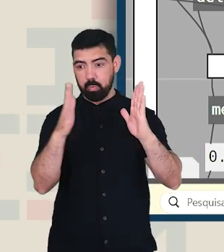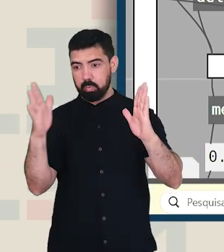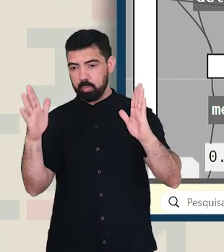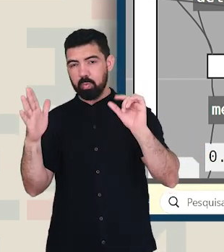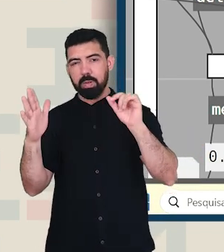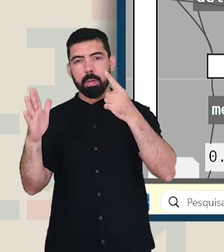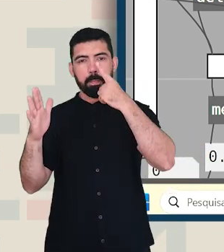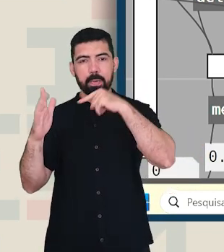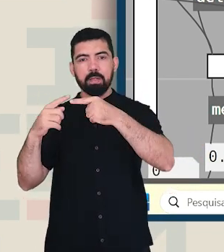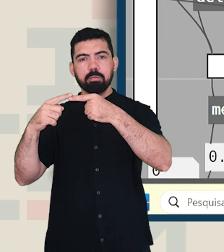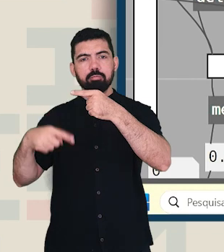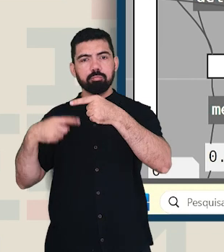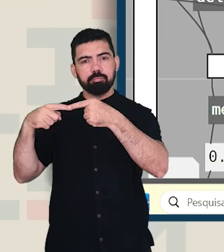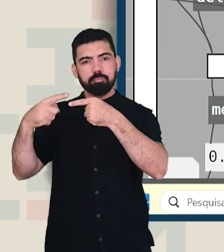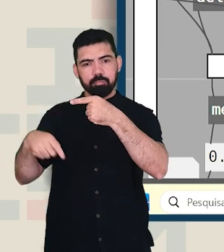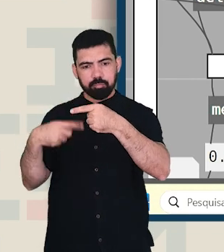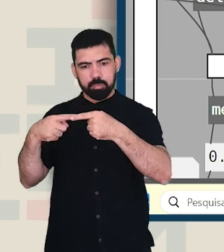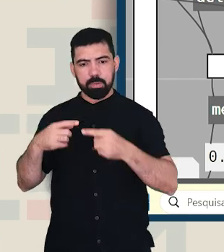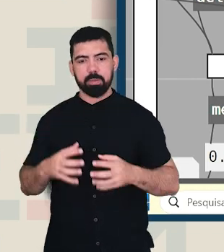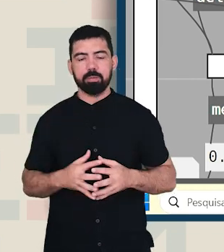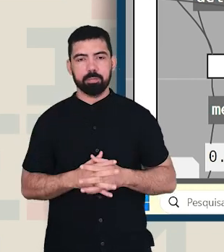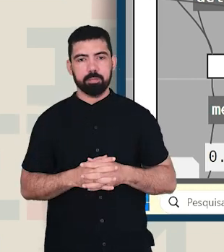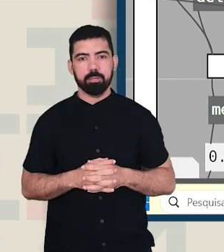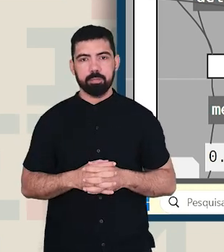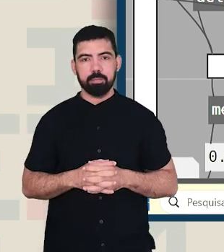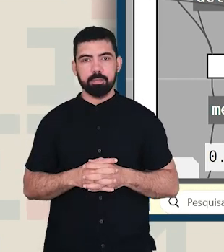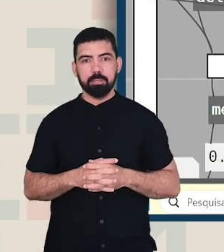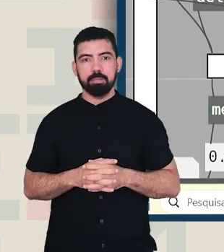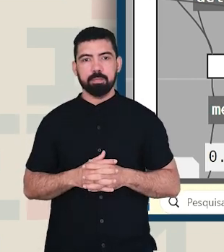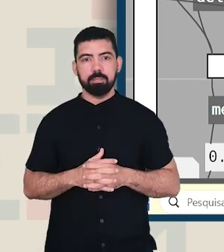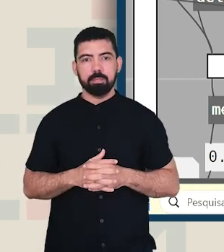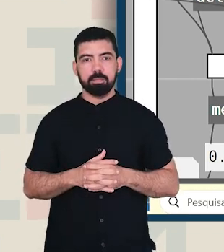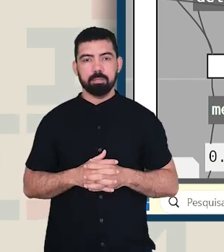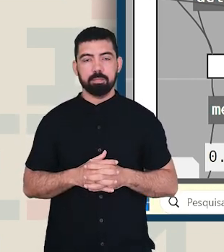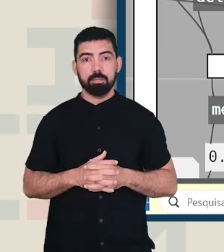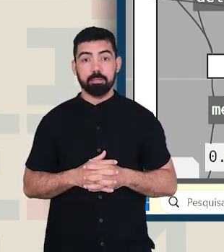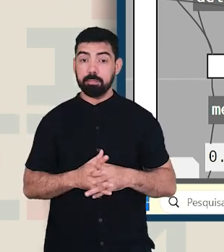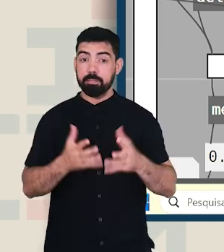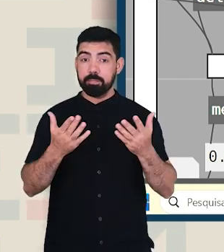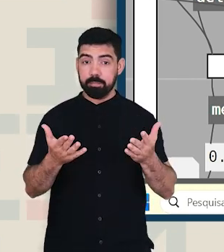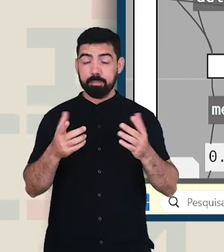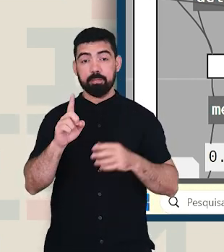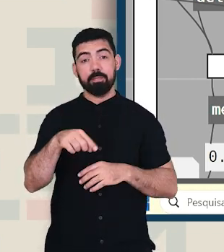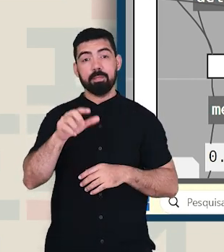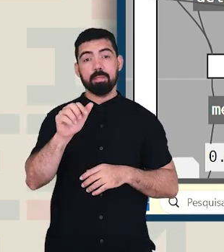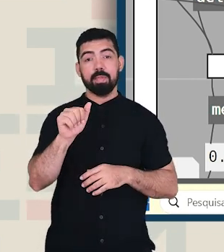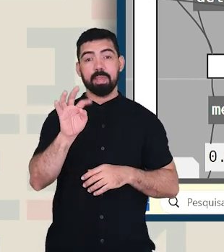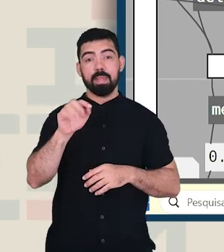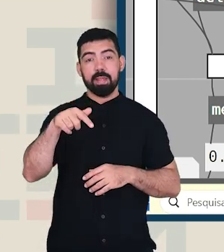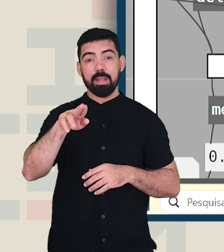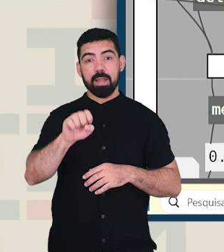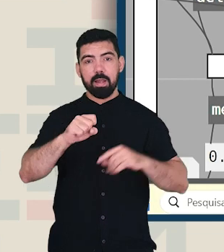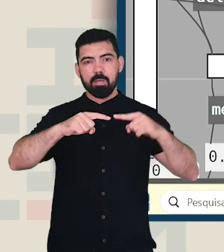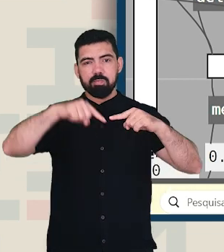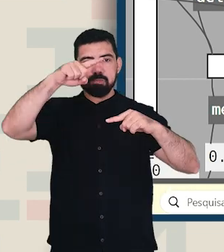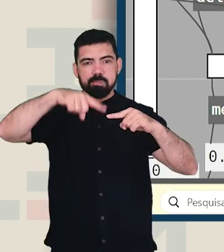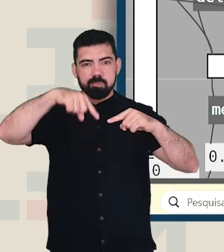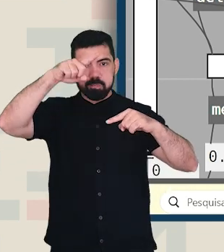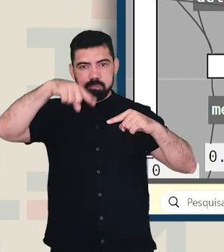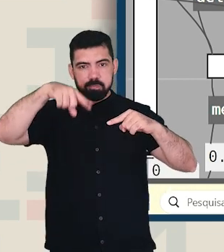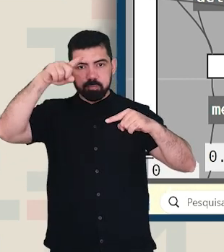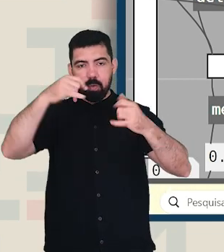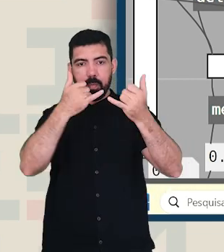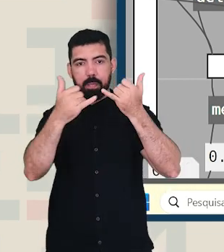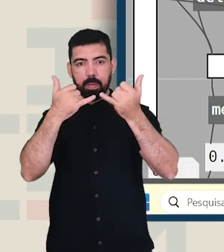e já quase um eflúvio de ataques. Então, são ataques muito próximos, o que